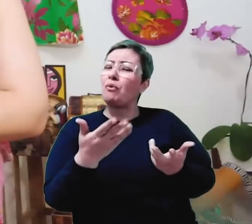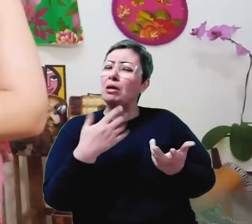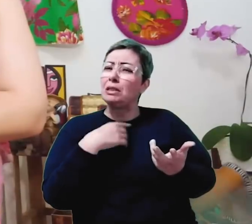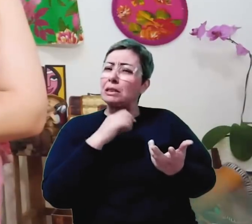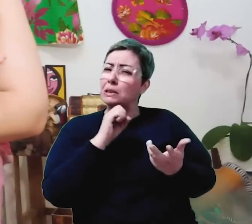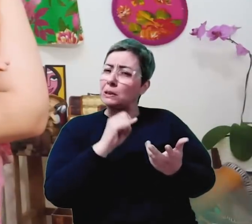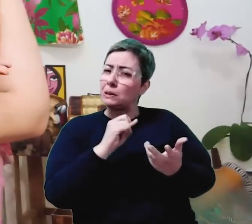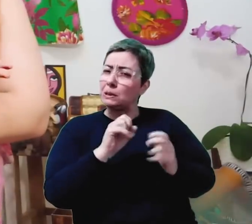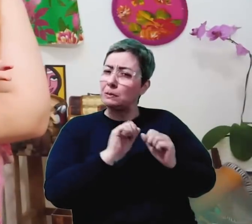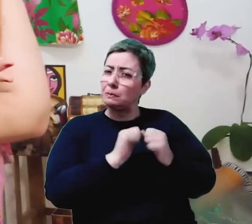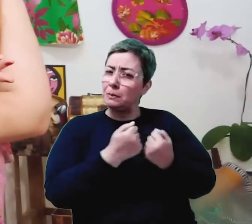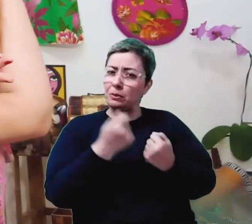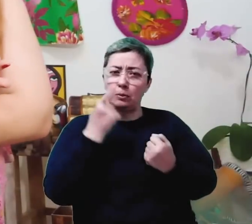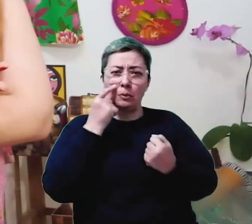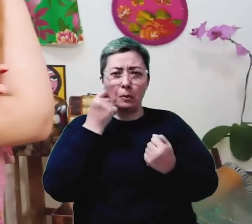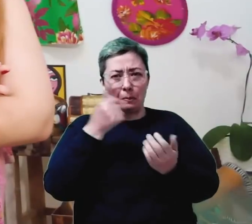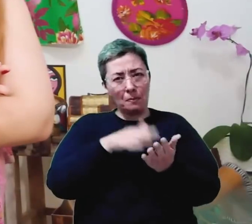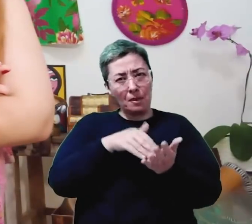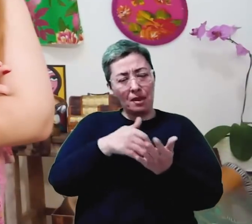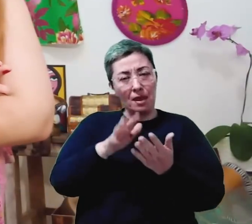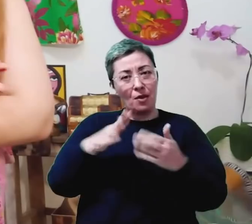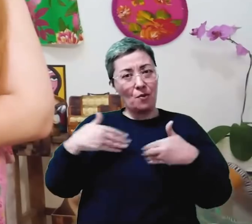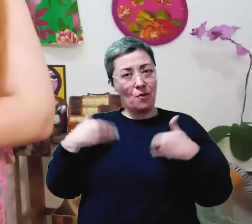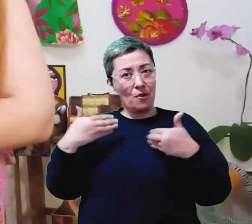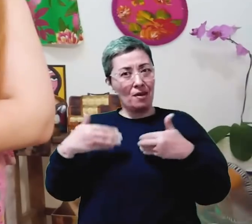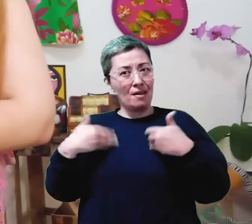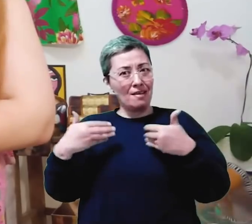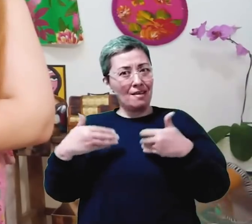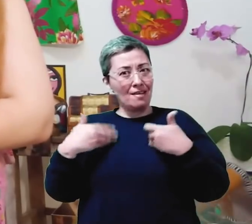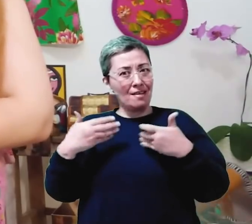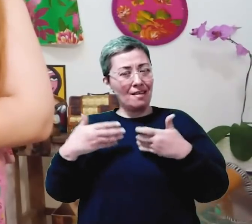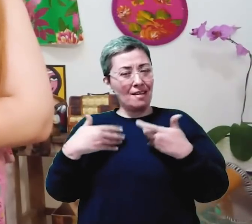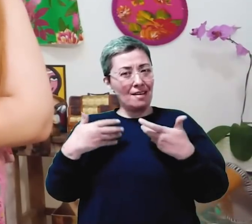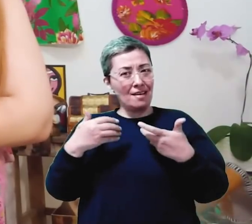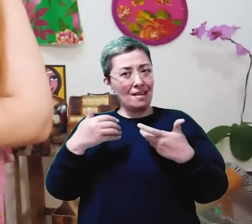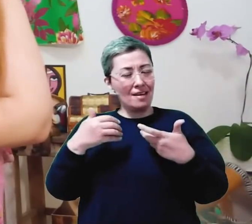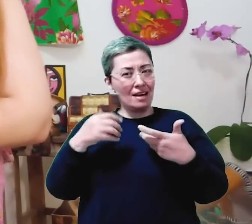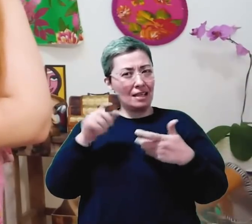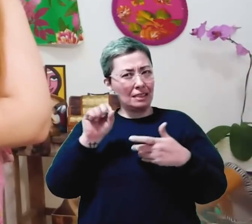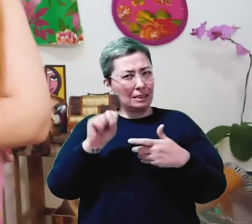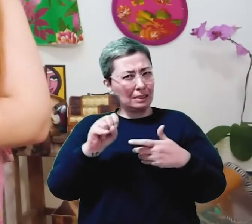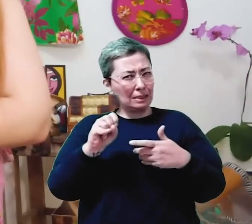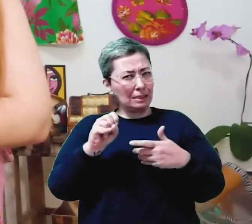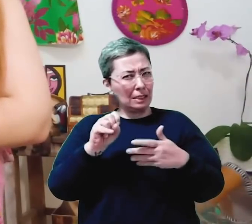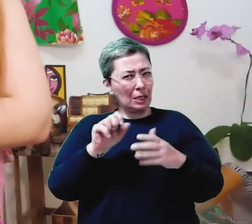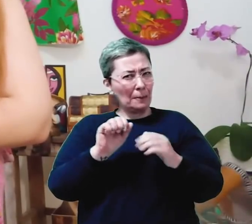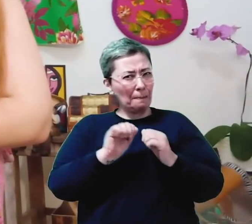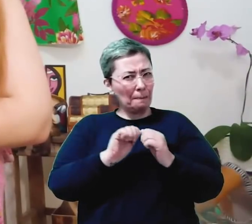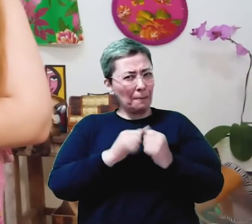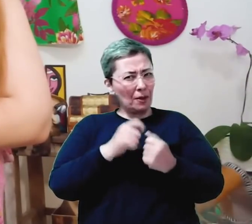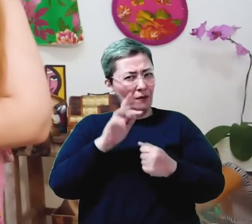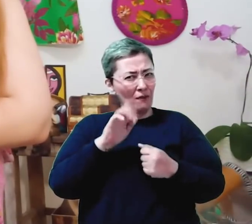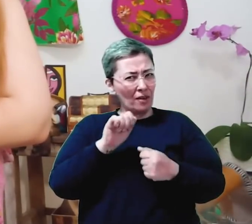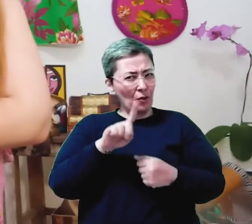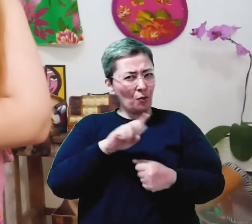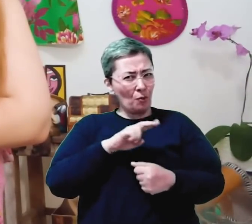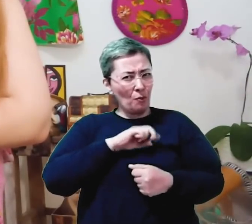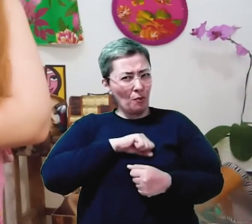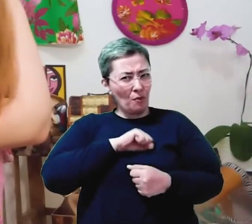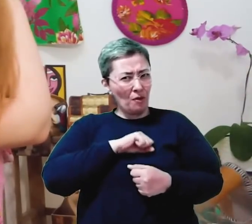Se pão com mel trazia alegria à menina, será que pão com fel poderia lhe